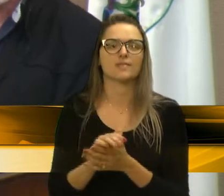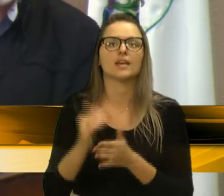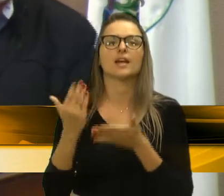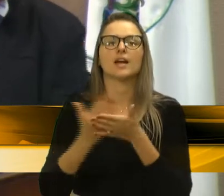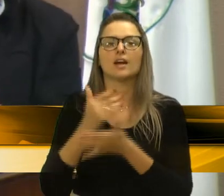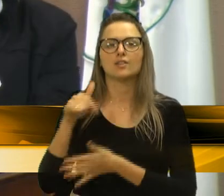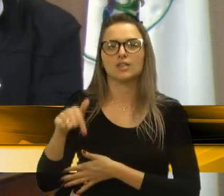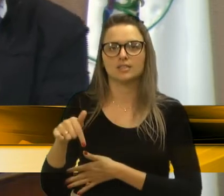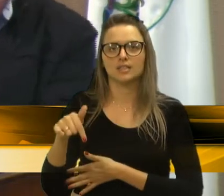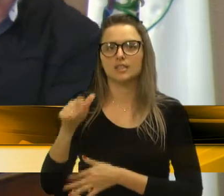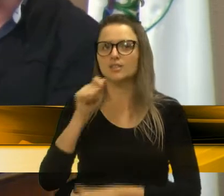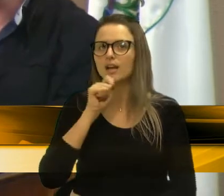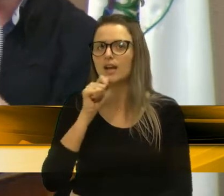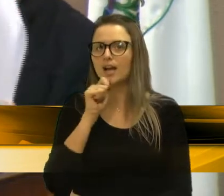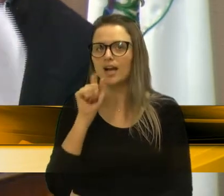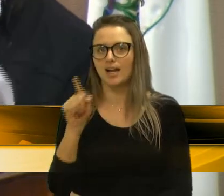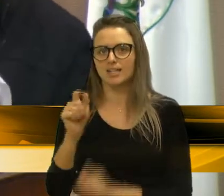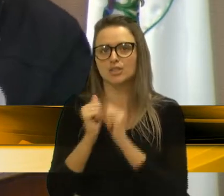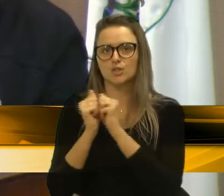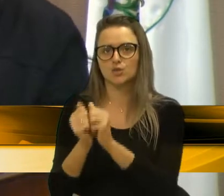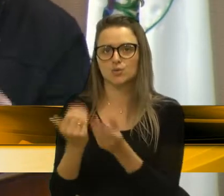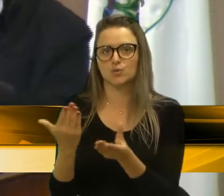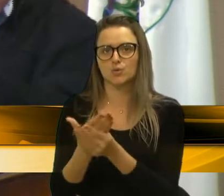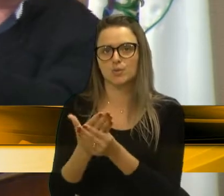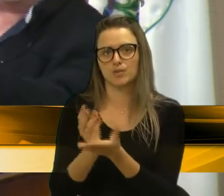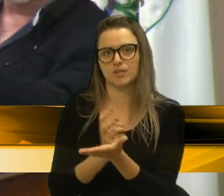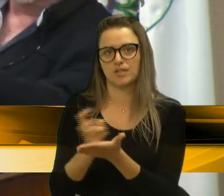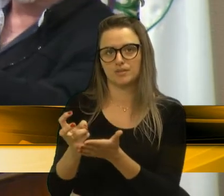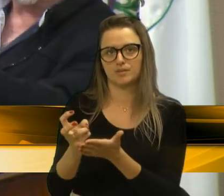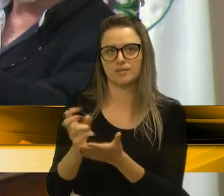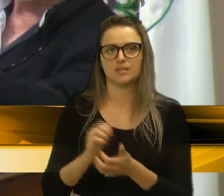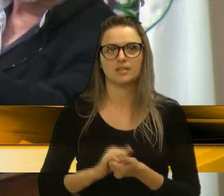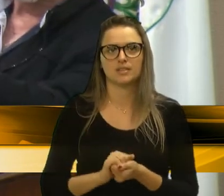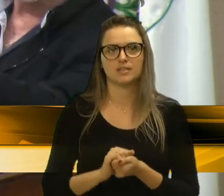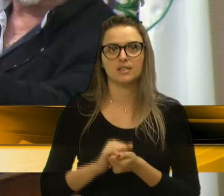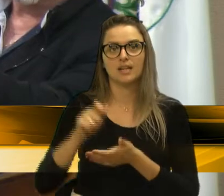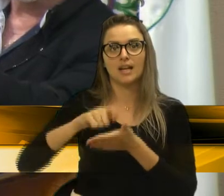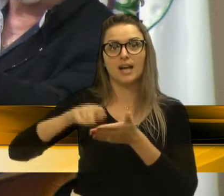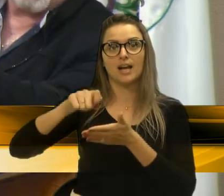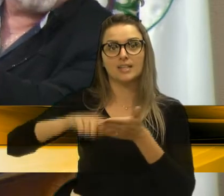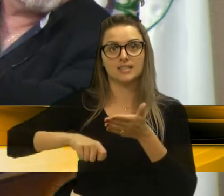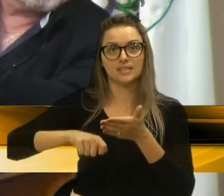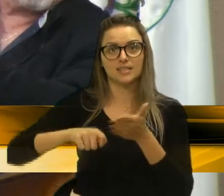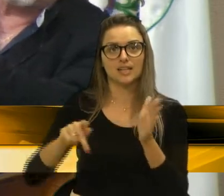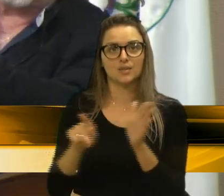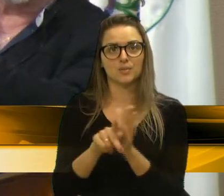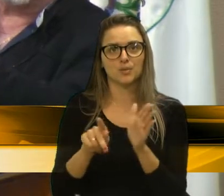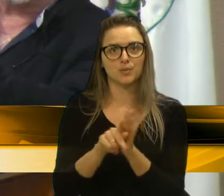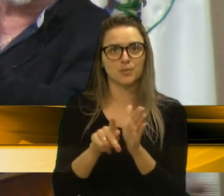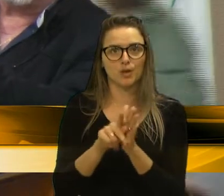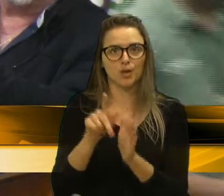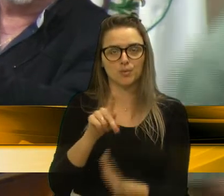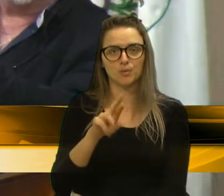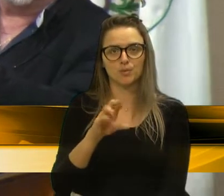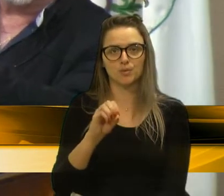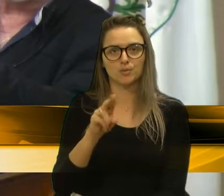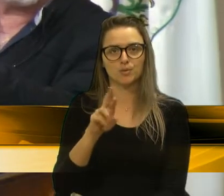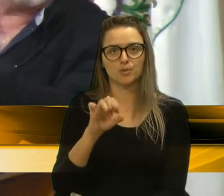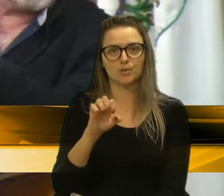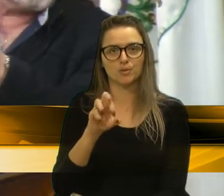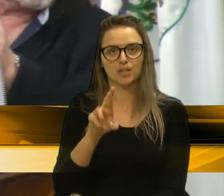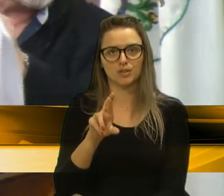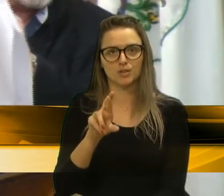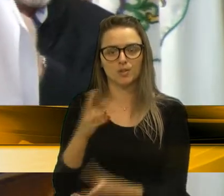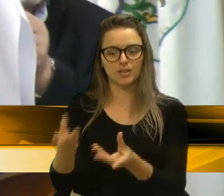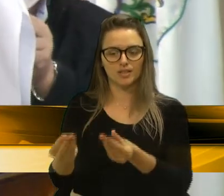7 ainda está lá no processo administrativo, preenchido pelo próprio procurador que